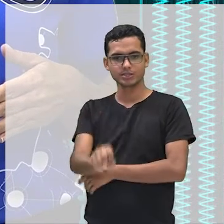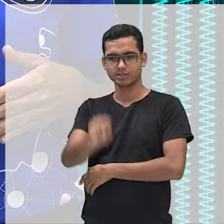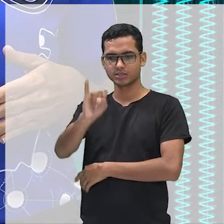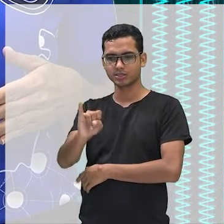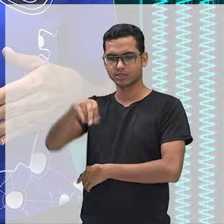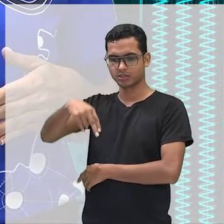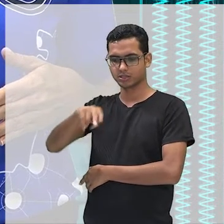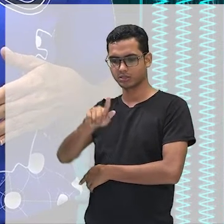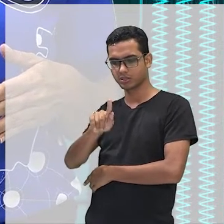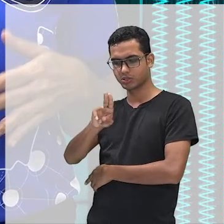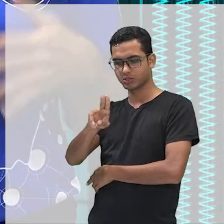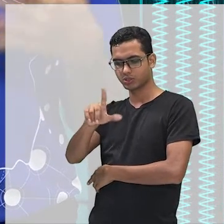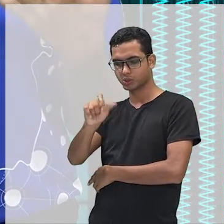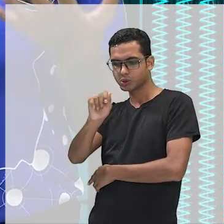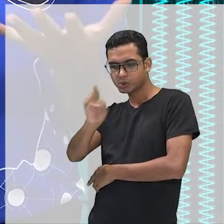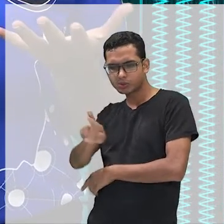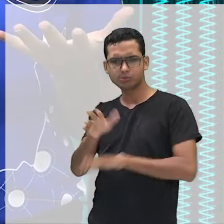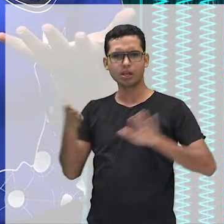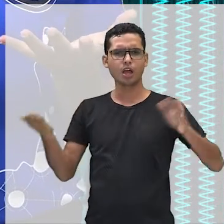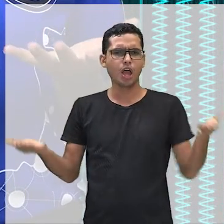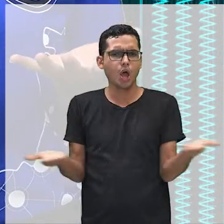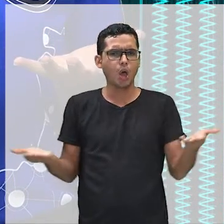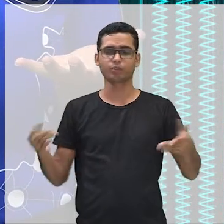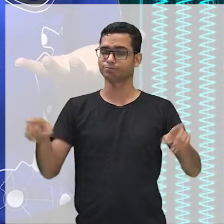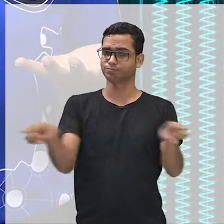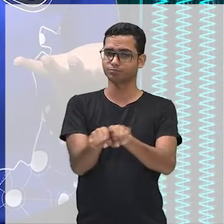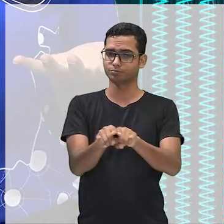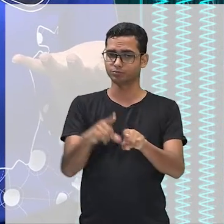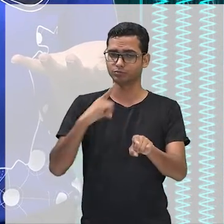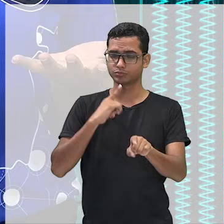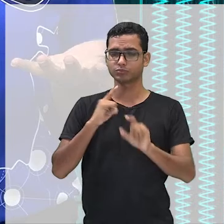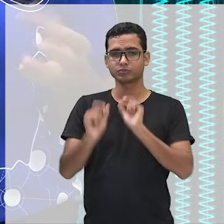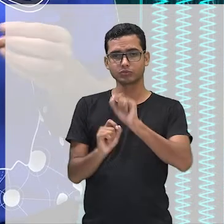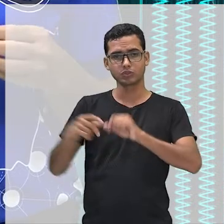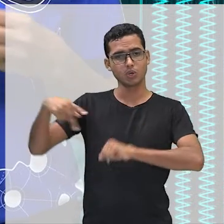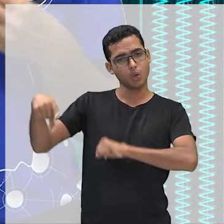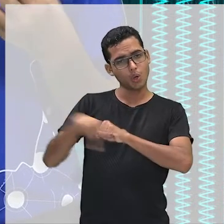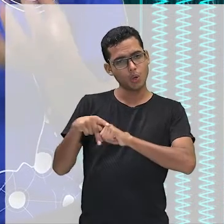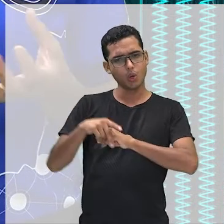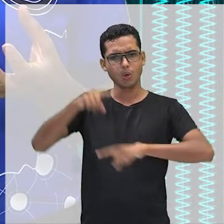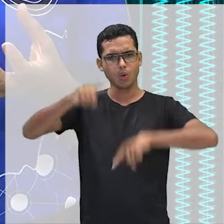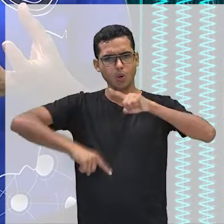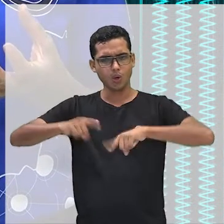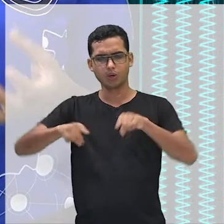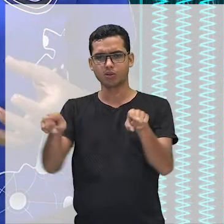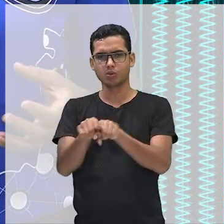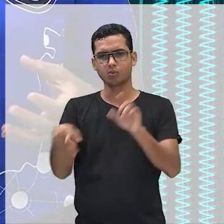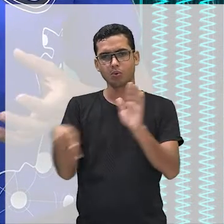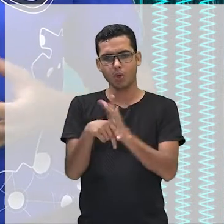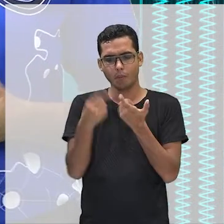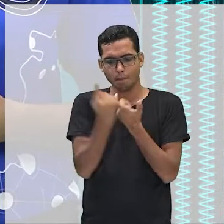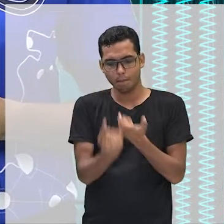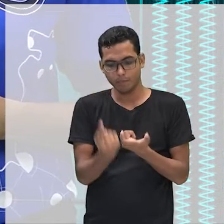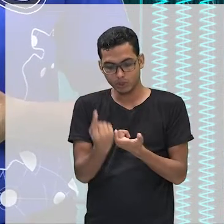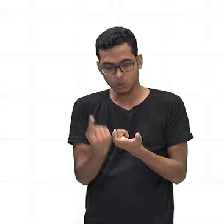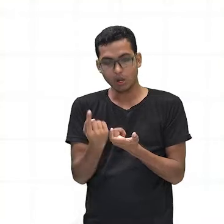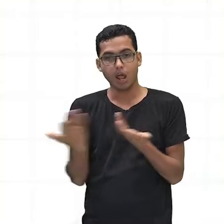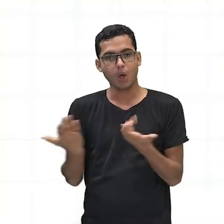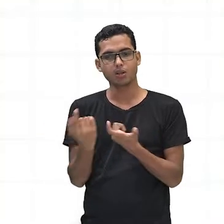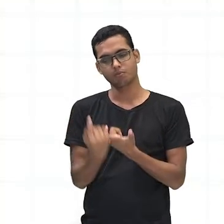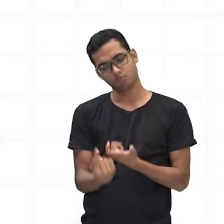him, her e it. Mas nós temos também os object pronouns na forma do plural. Vamos